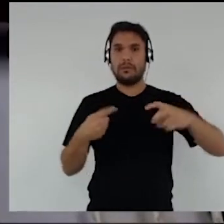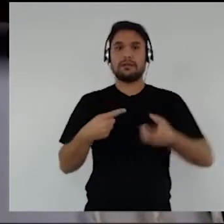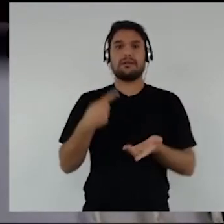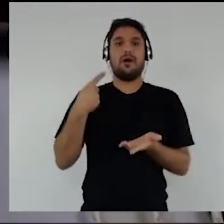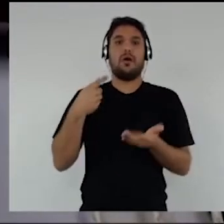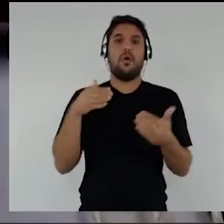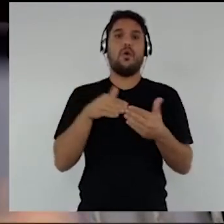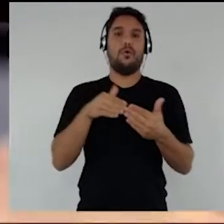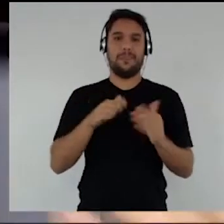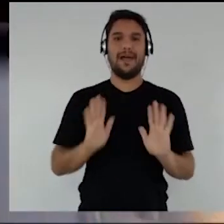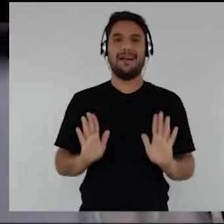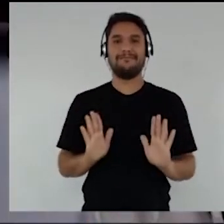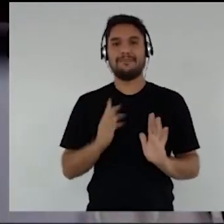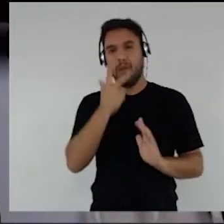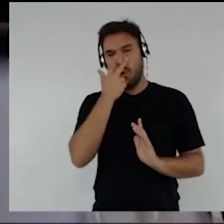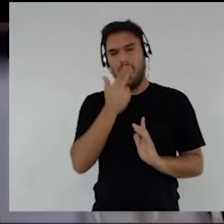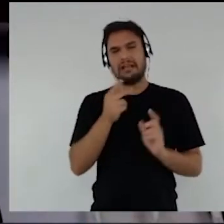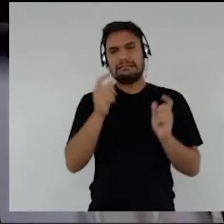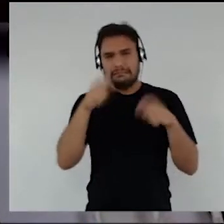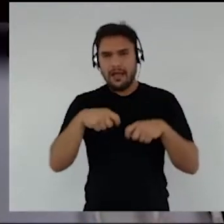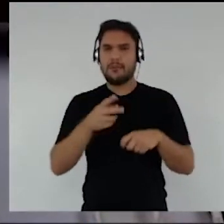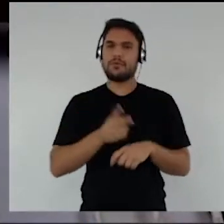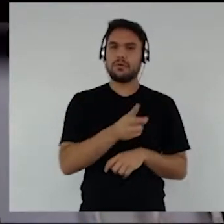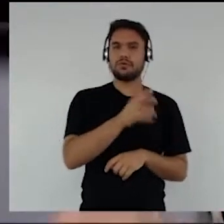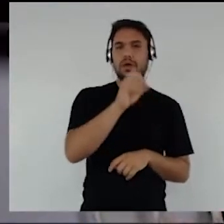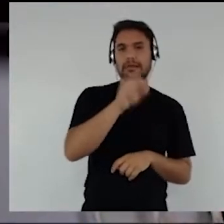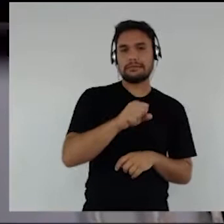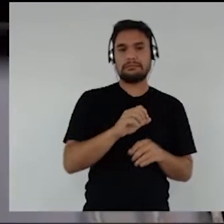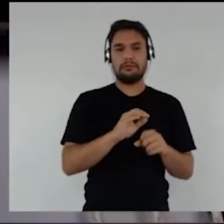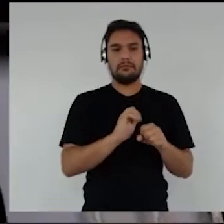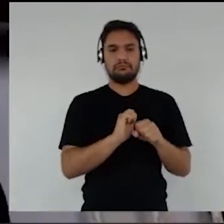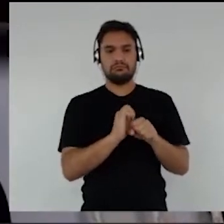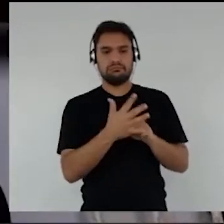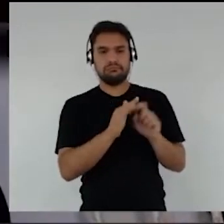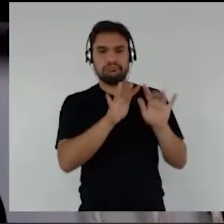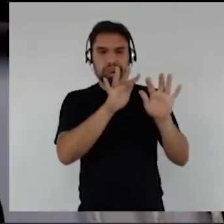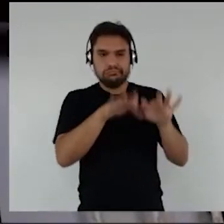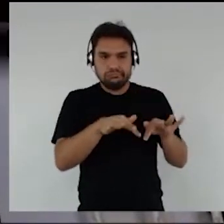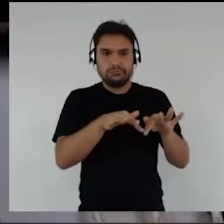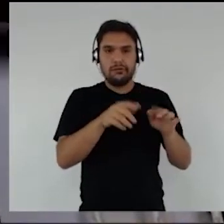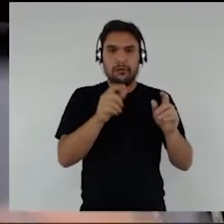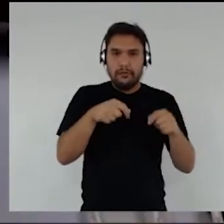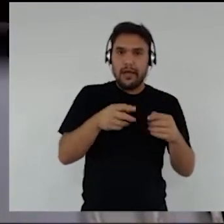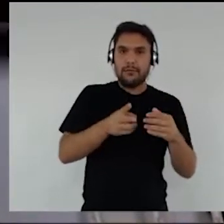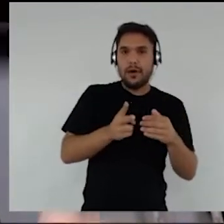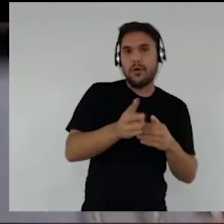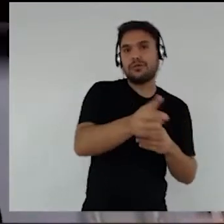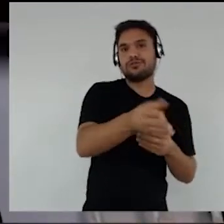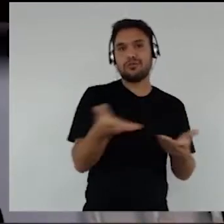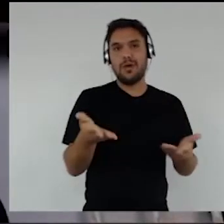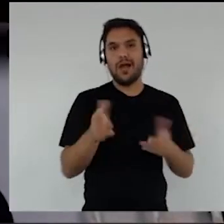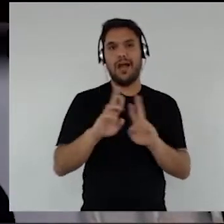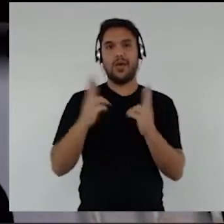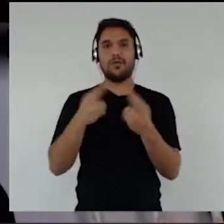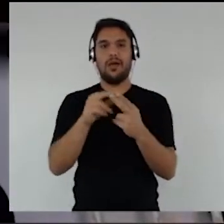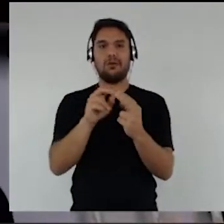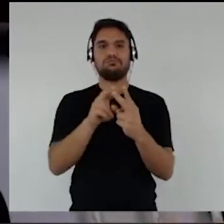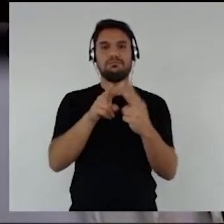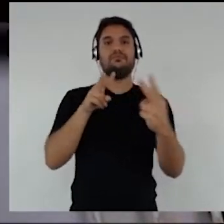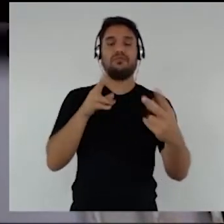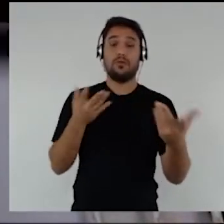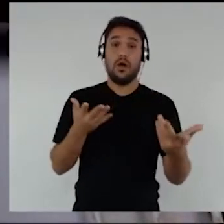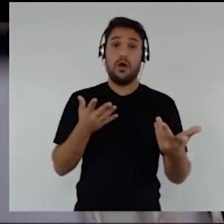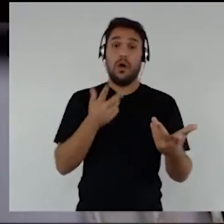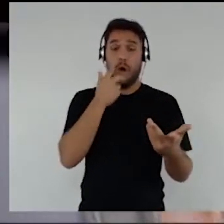legítimos, e acho que eles deveriam sim ser mantidos pós-pandemia como um recurso alternativo. Né, eu acho que deveria haver essa alternativa.